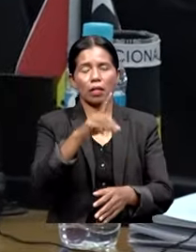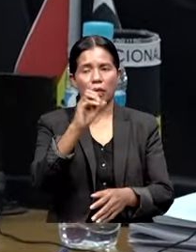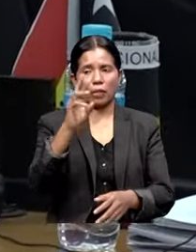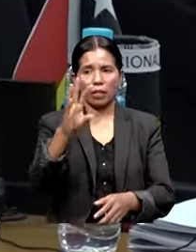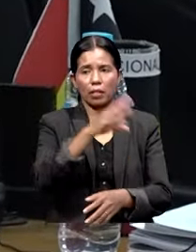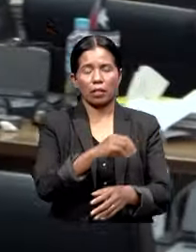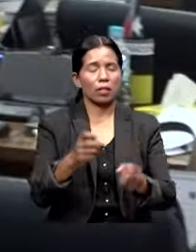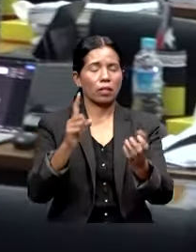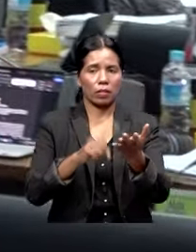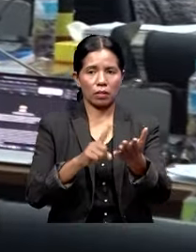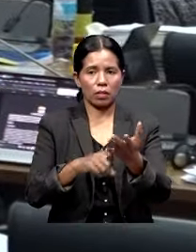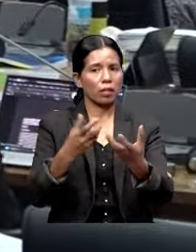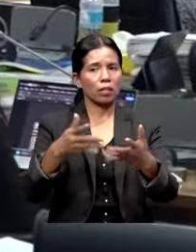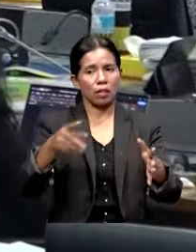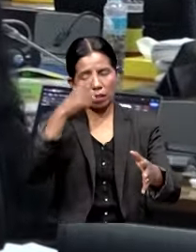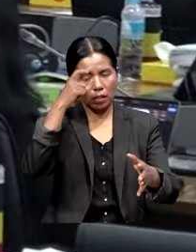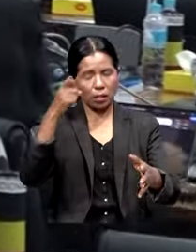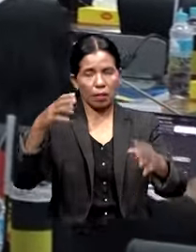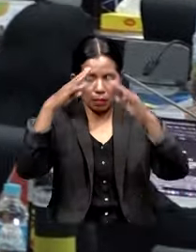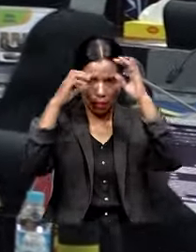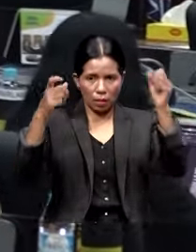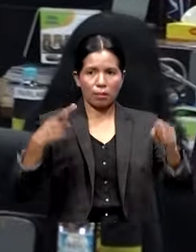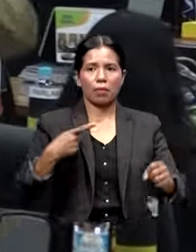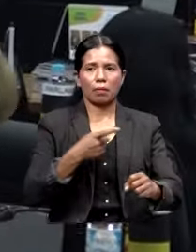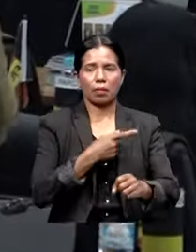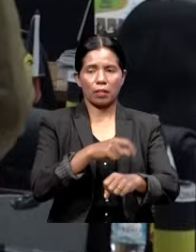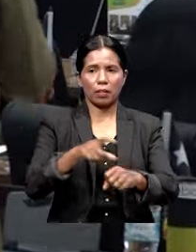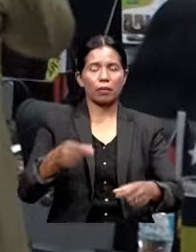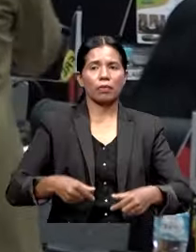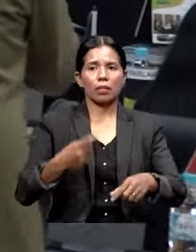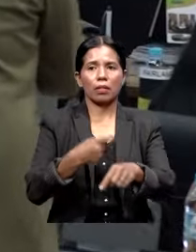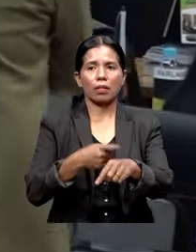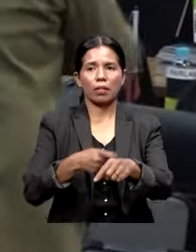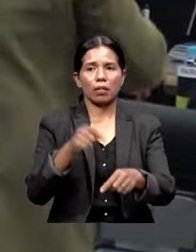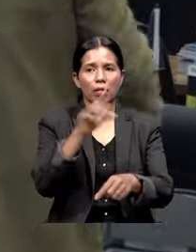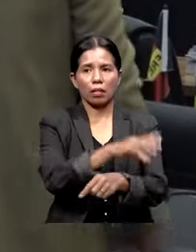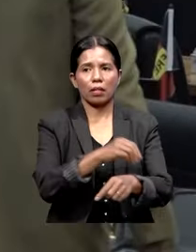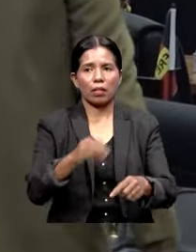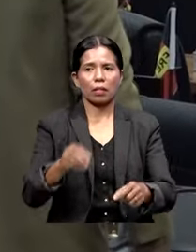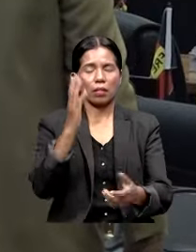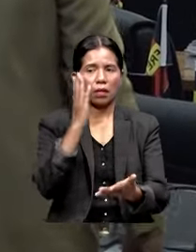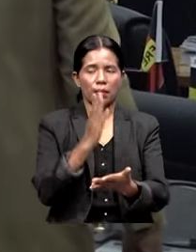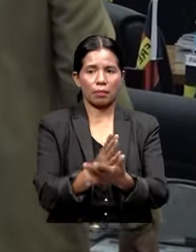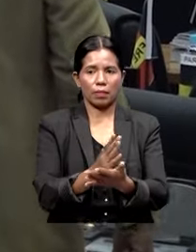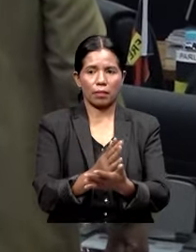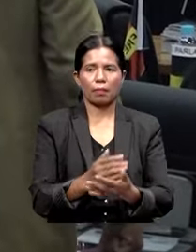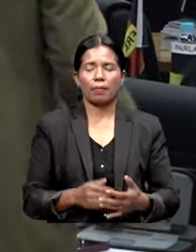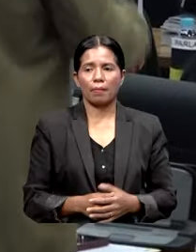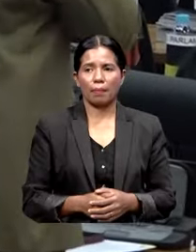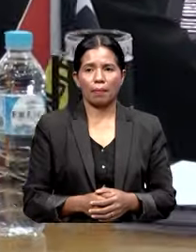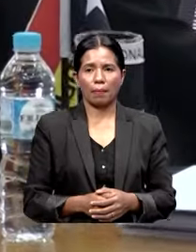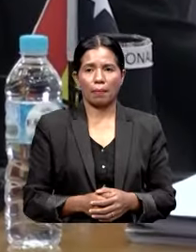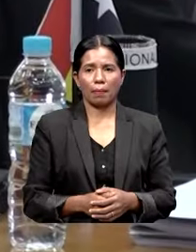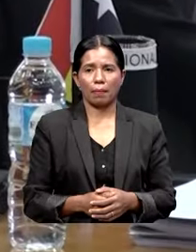baralha, discussão plenária. Tama considera presidente do parlamento nacional, limita tempo, ponto de ordem, ou de amate, microfone.